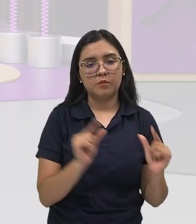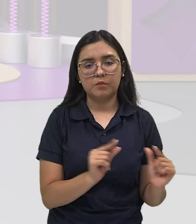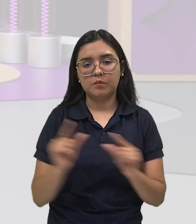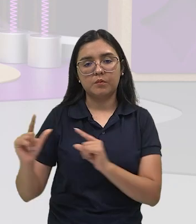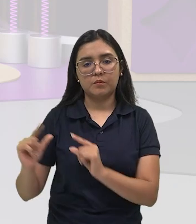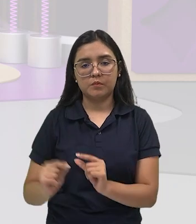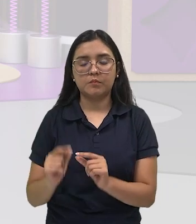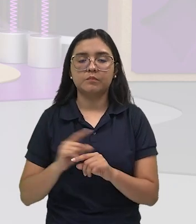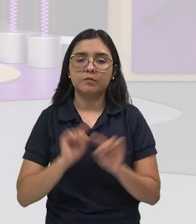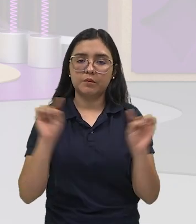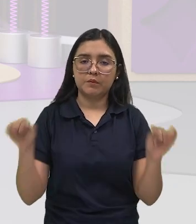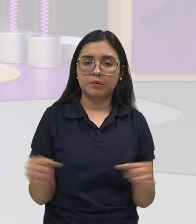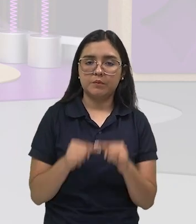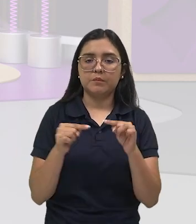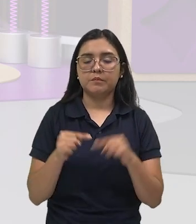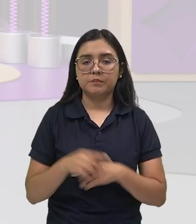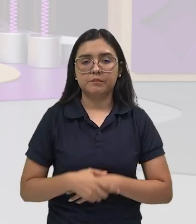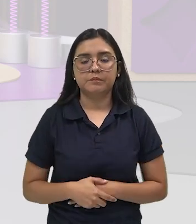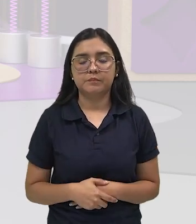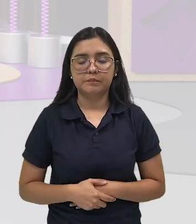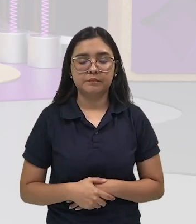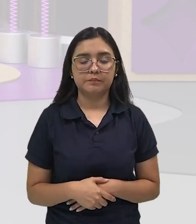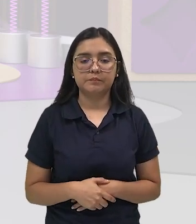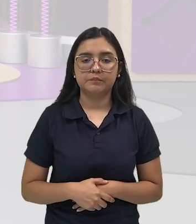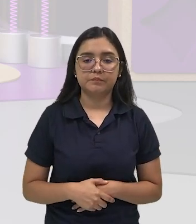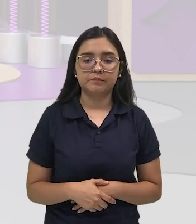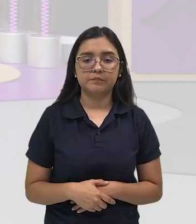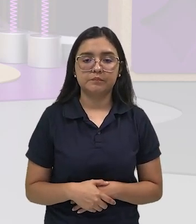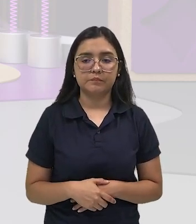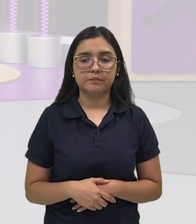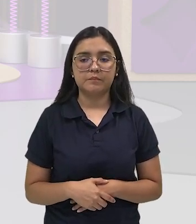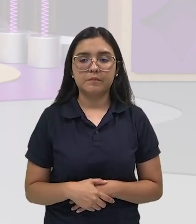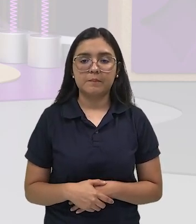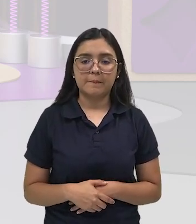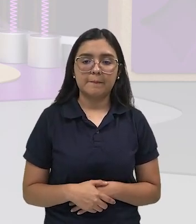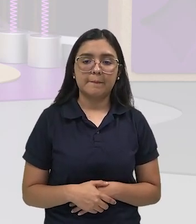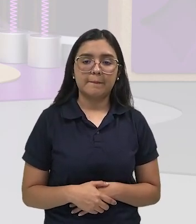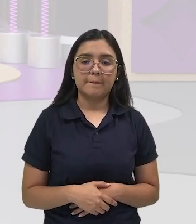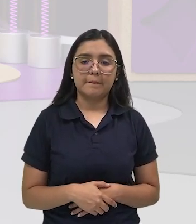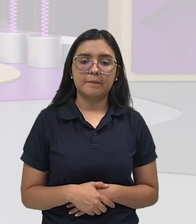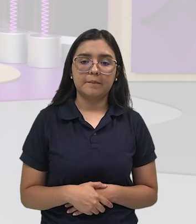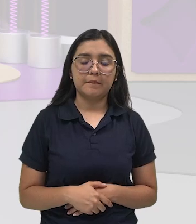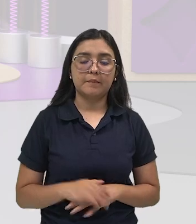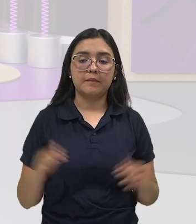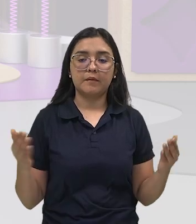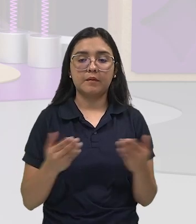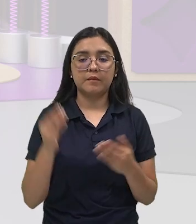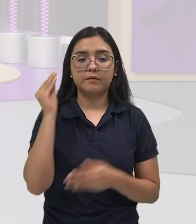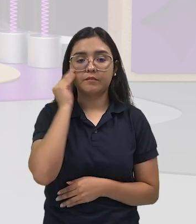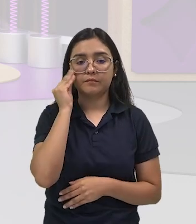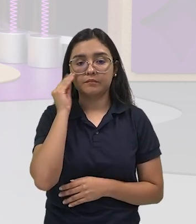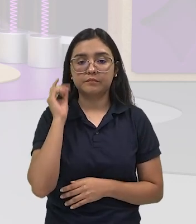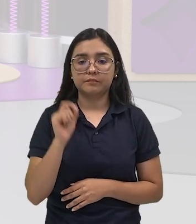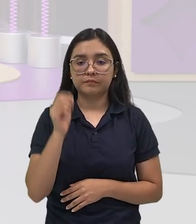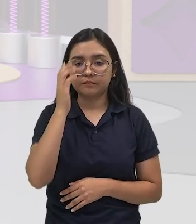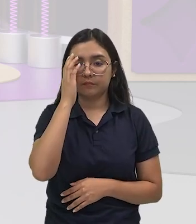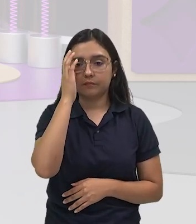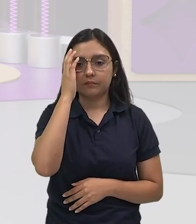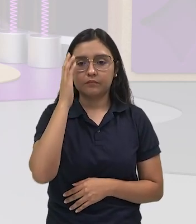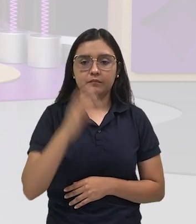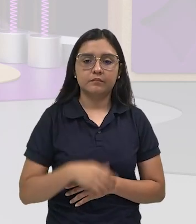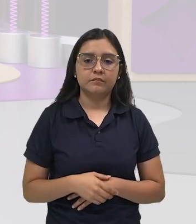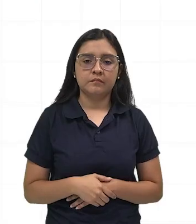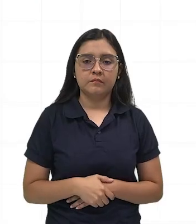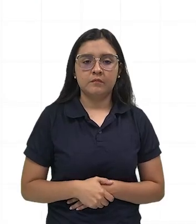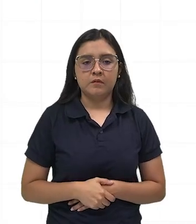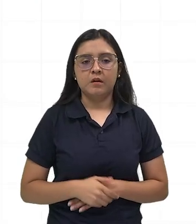as grandezas são diretamente proporcionais. Beleza, meu povo? Vamos ver agora o caso das